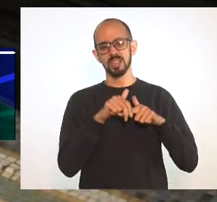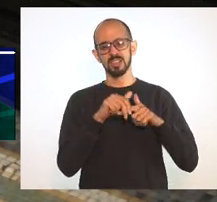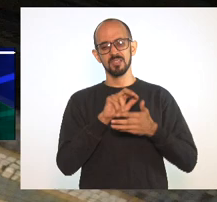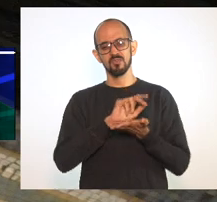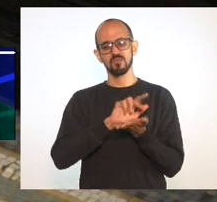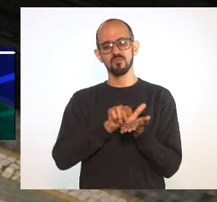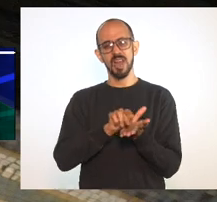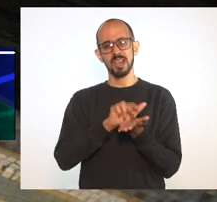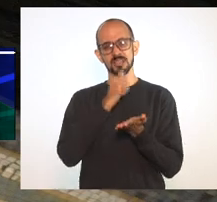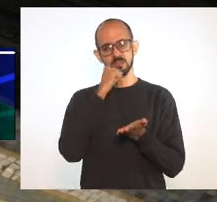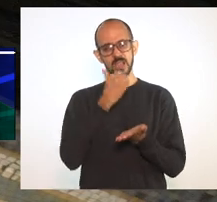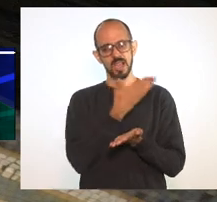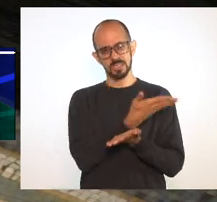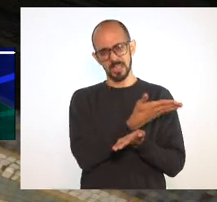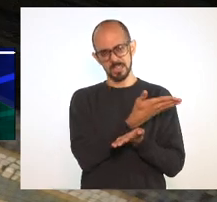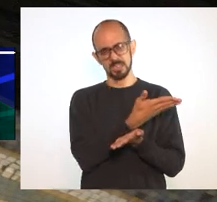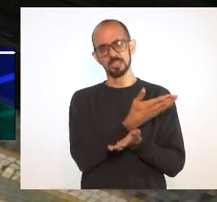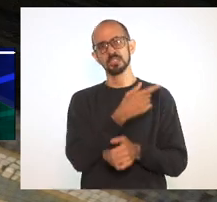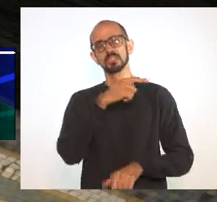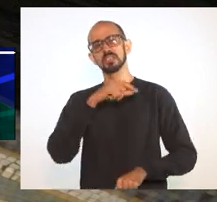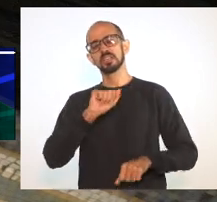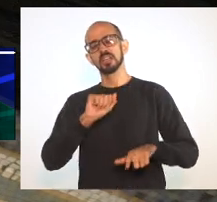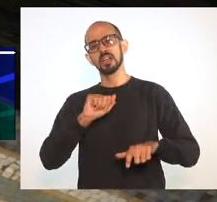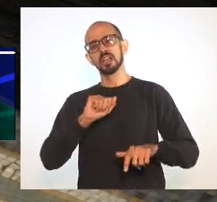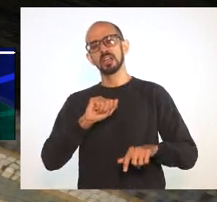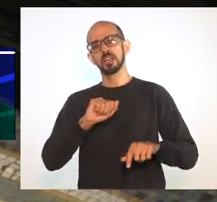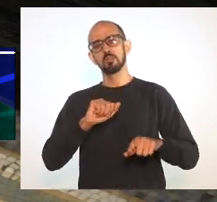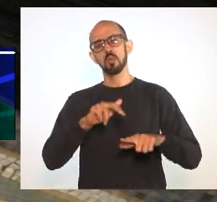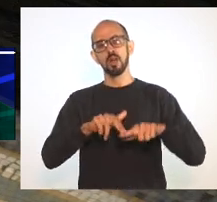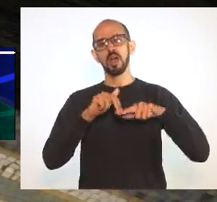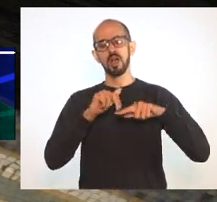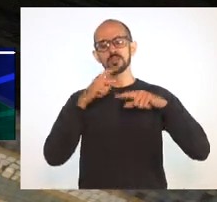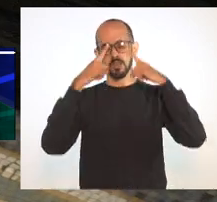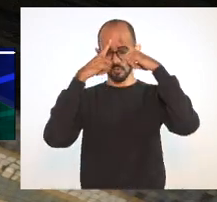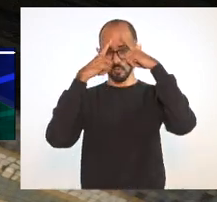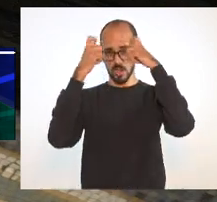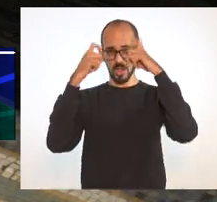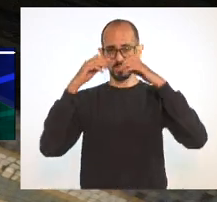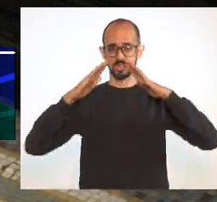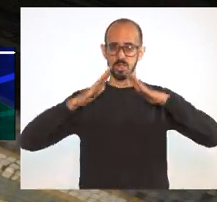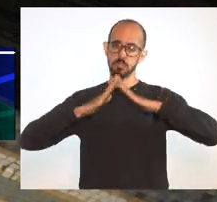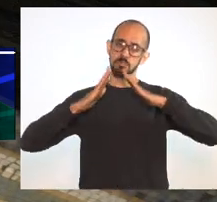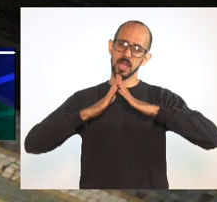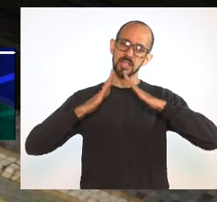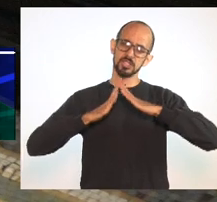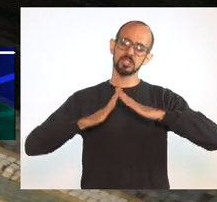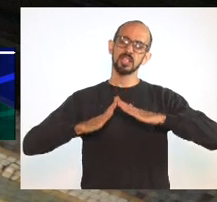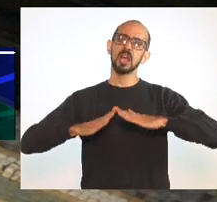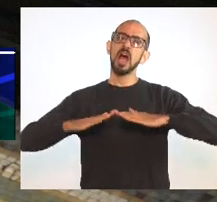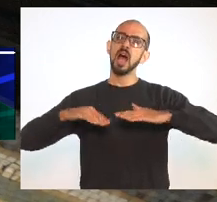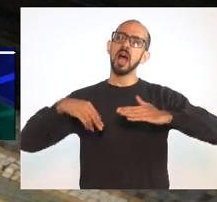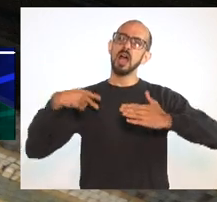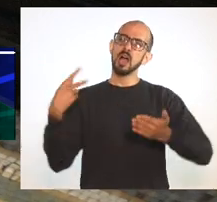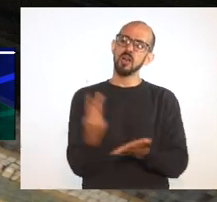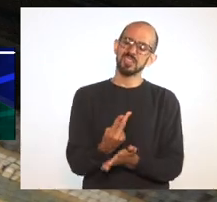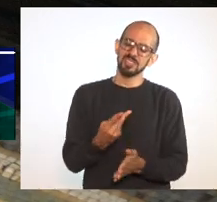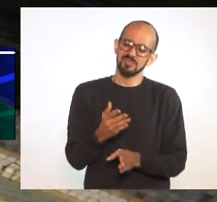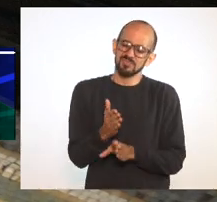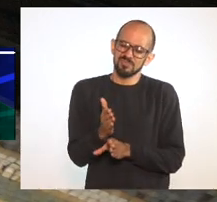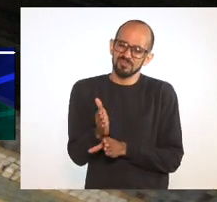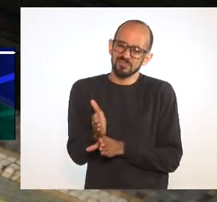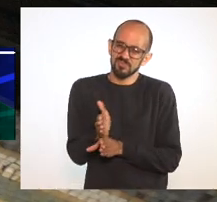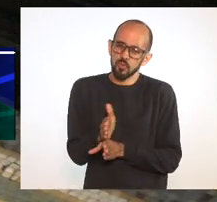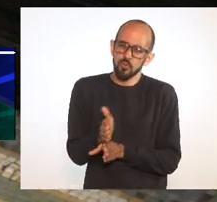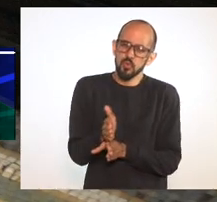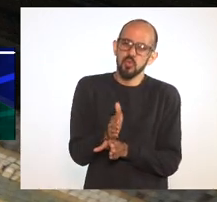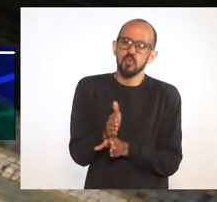dessas mulheres, não só diante da violência doméstica, ficam num grau de vulnerabilidade